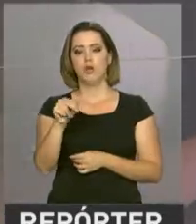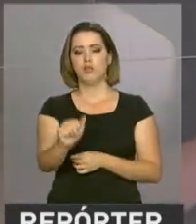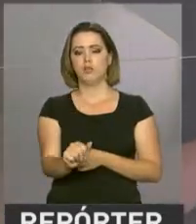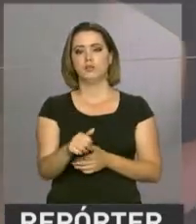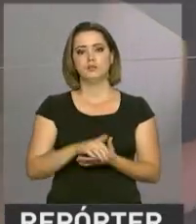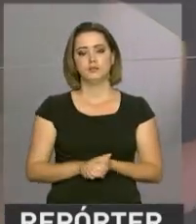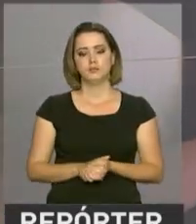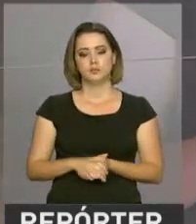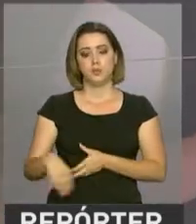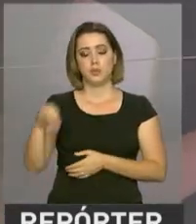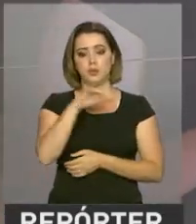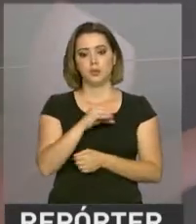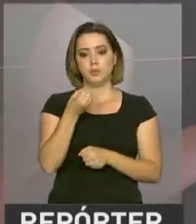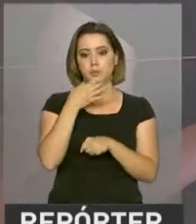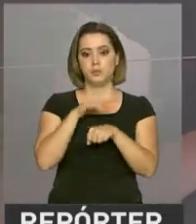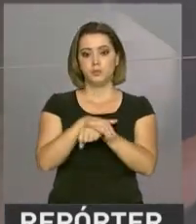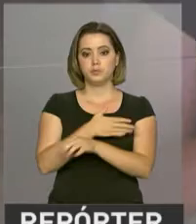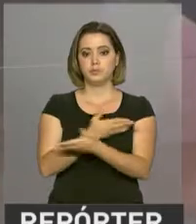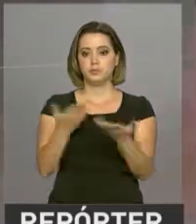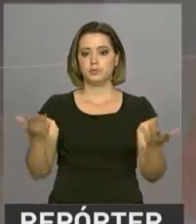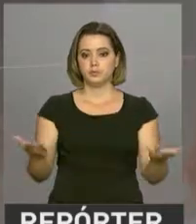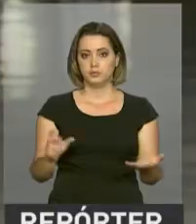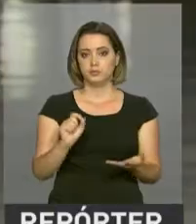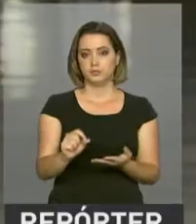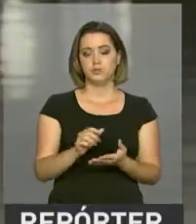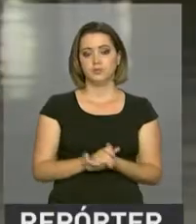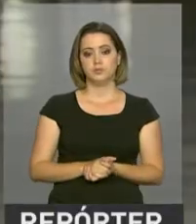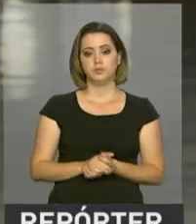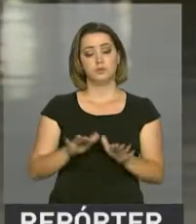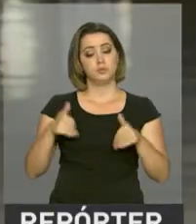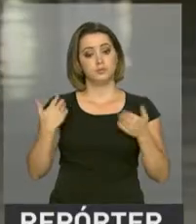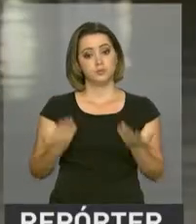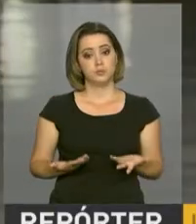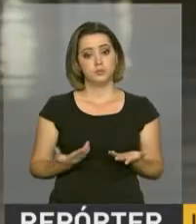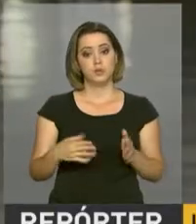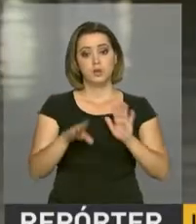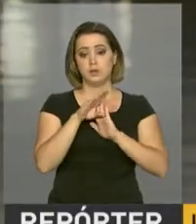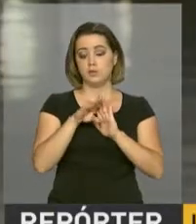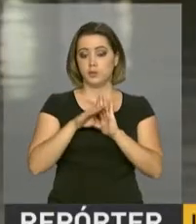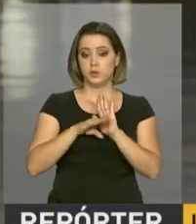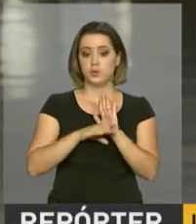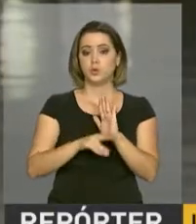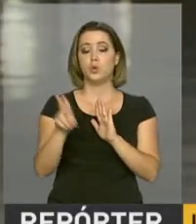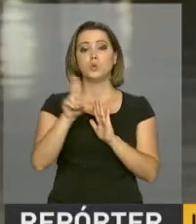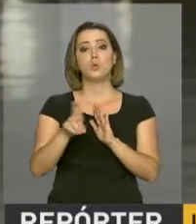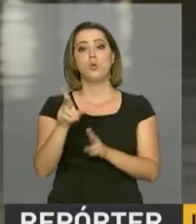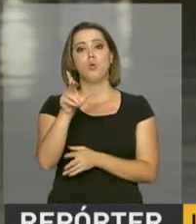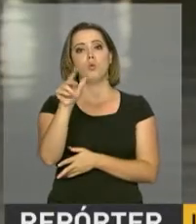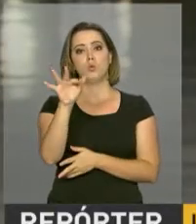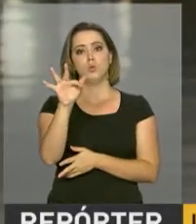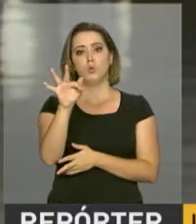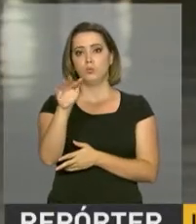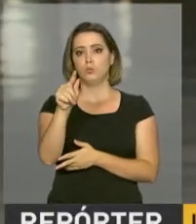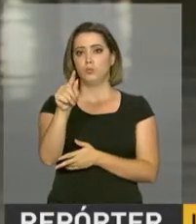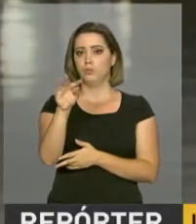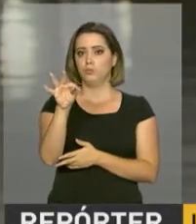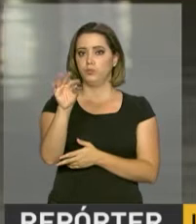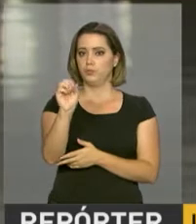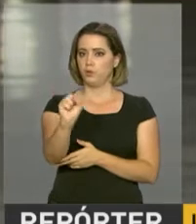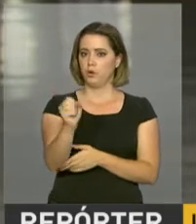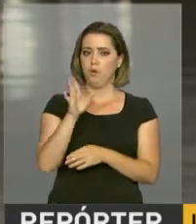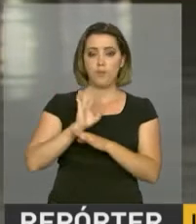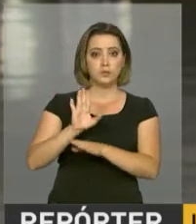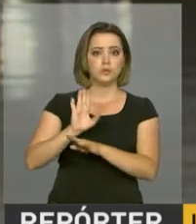noite olá roberto boa noite boa noite a todos pois é as medidas com o uso do stf vão gerar um impacto de